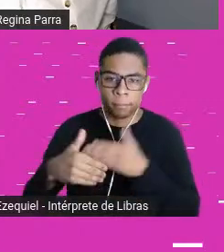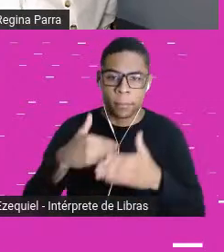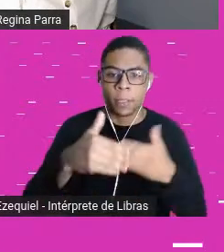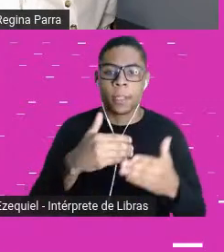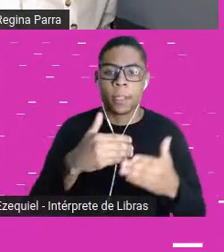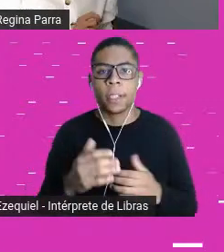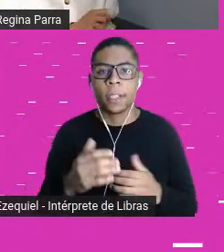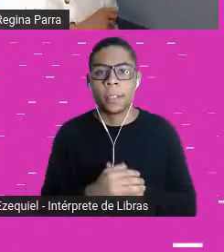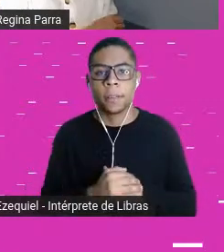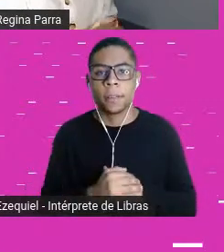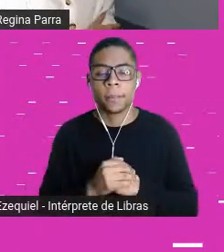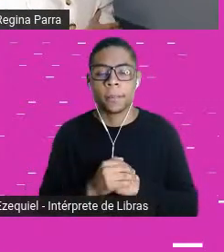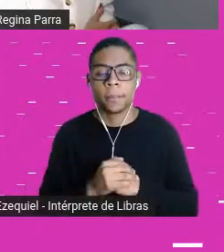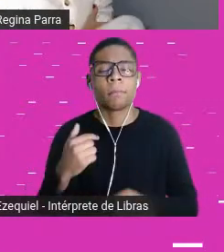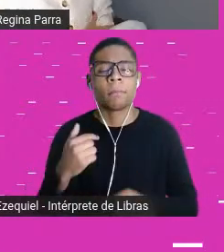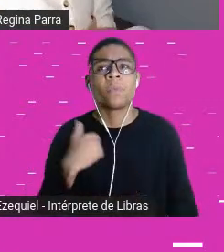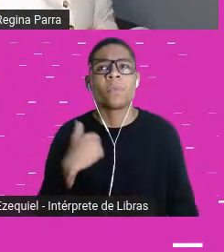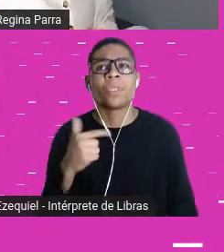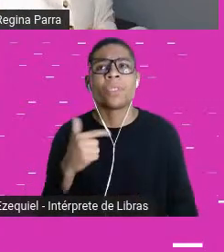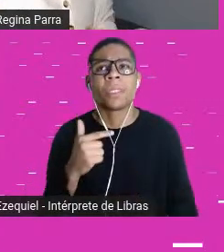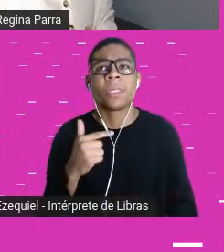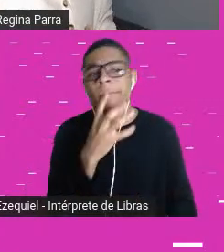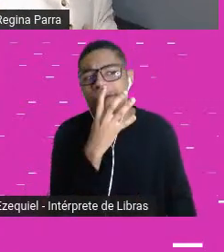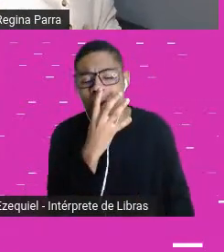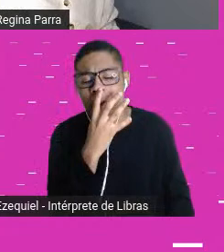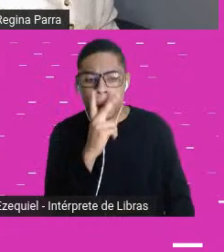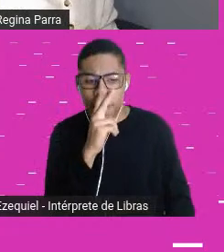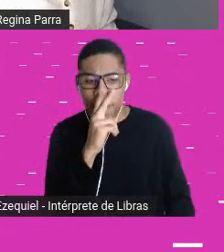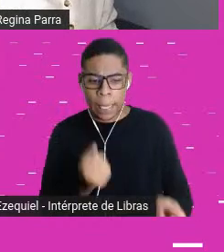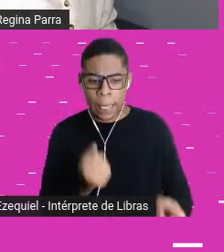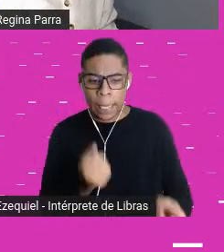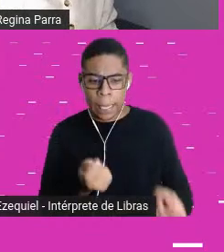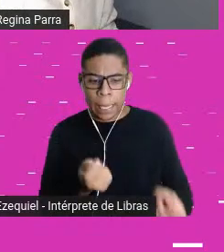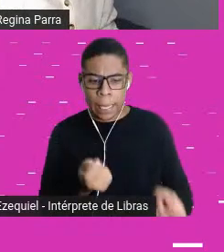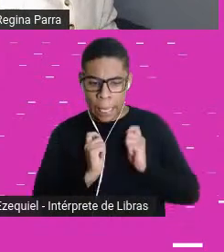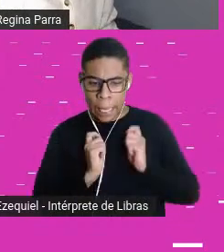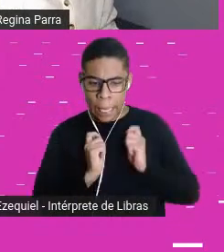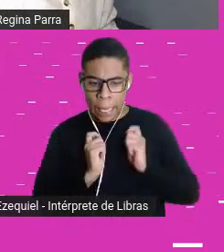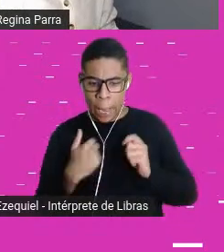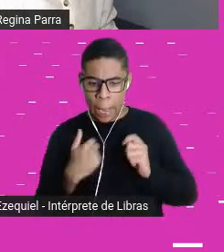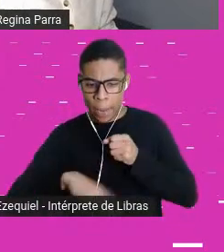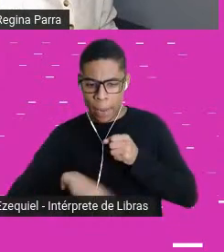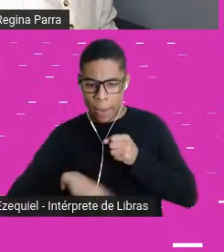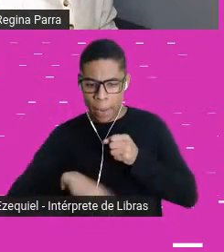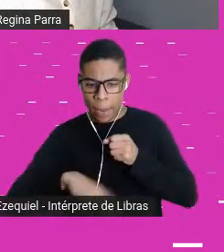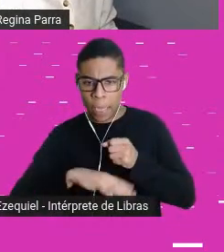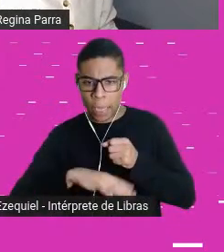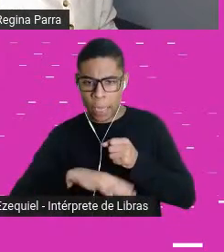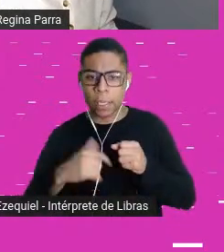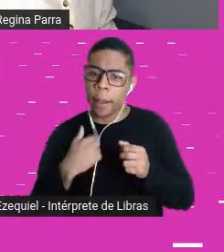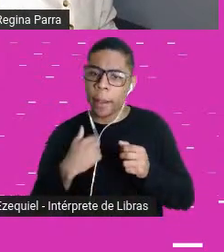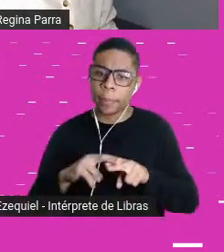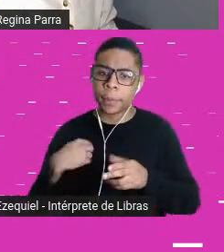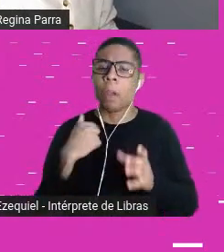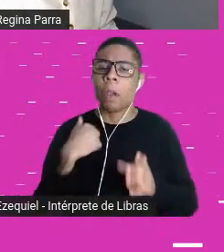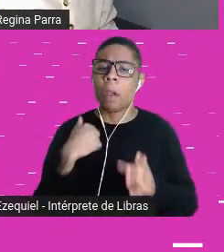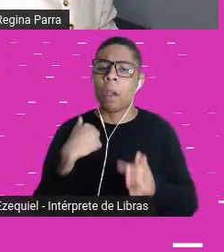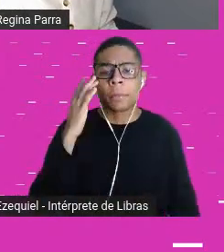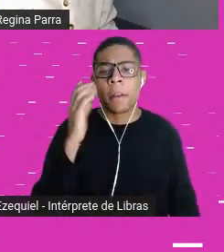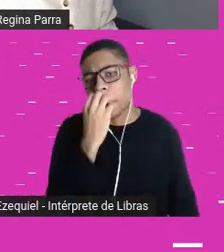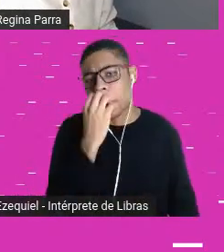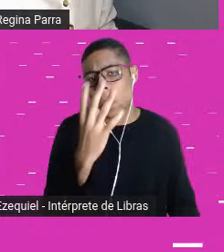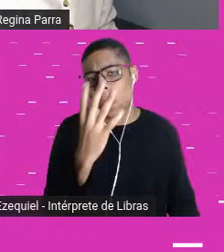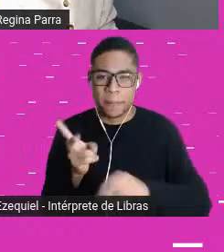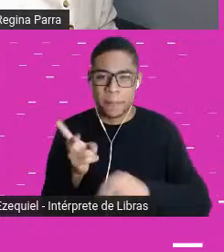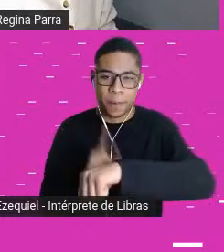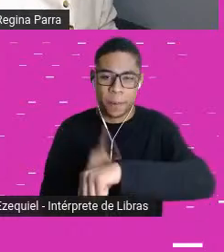base tão grande assim, então eu me permiti fazer o que eu achasse que seria bom naquele momento,